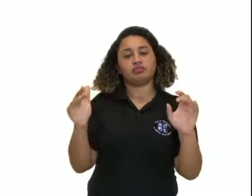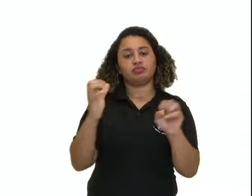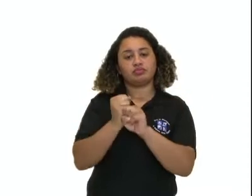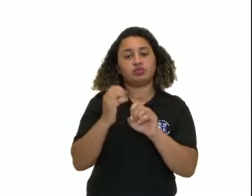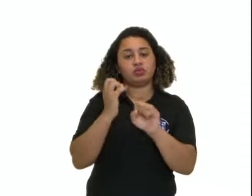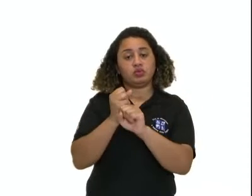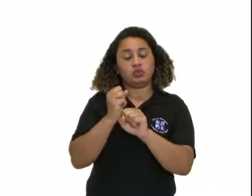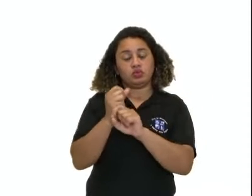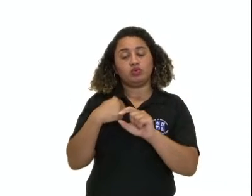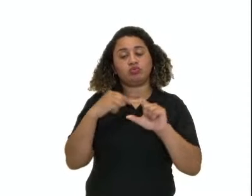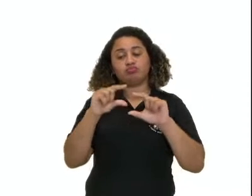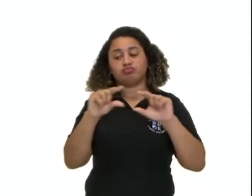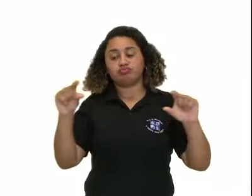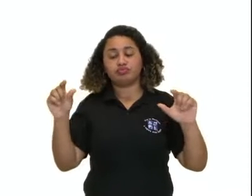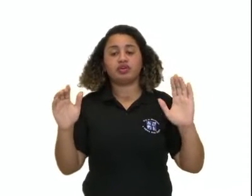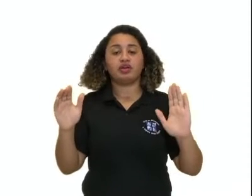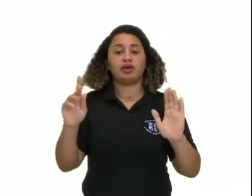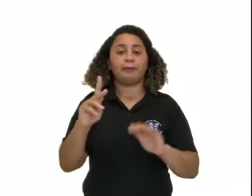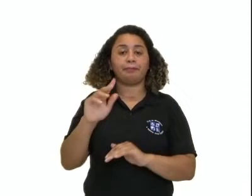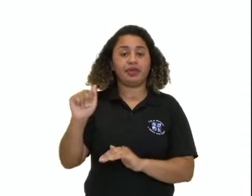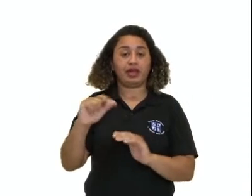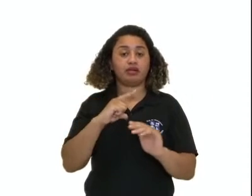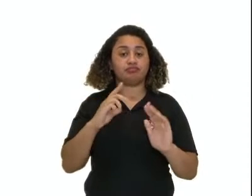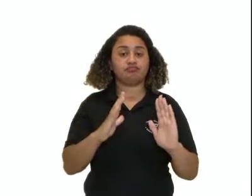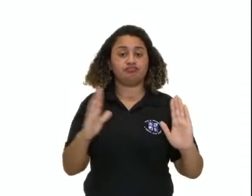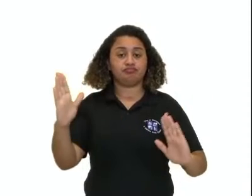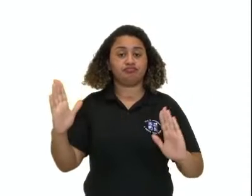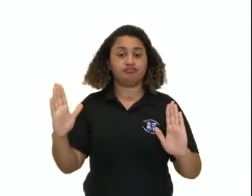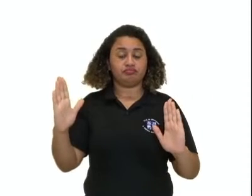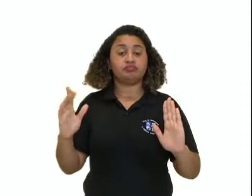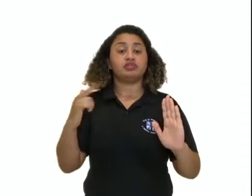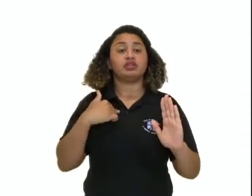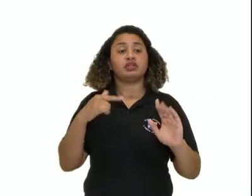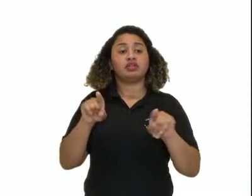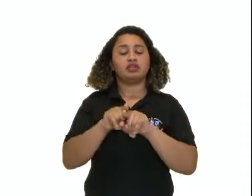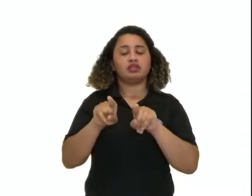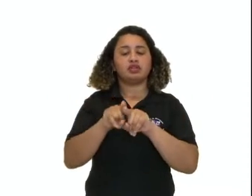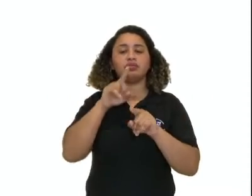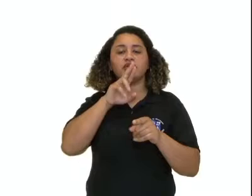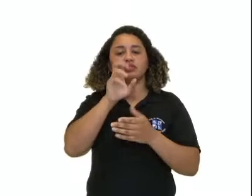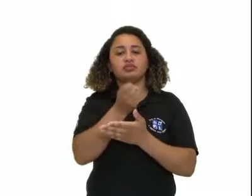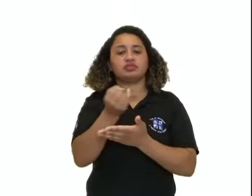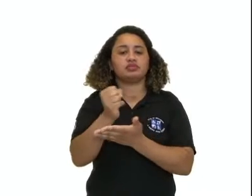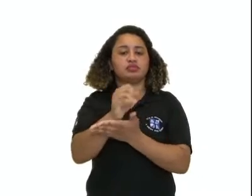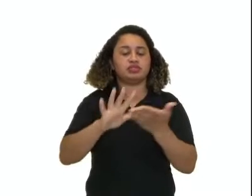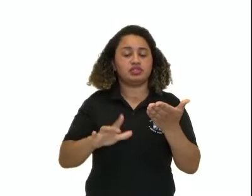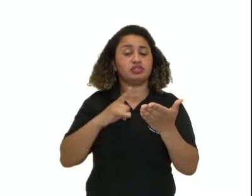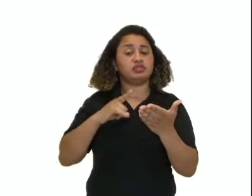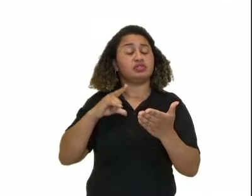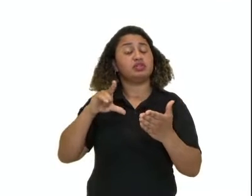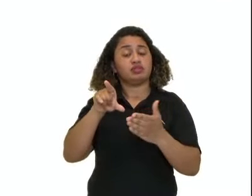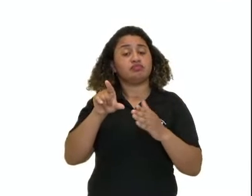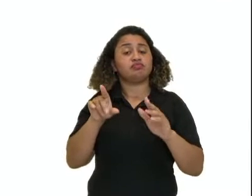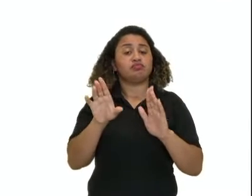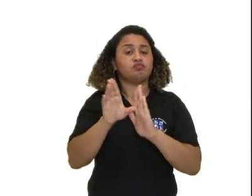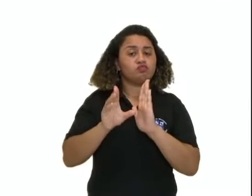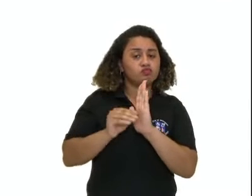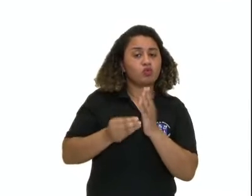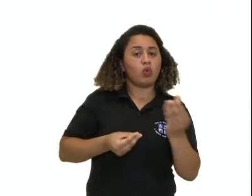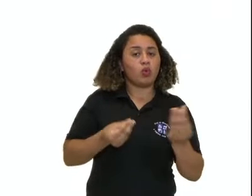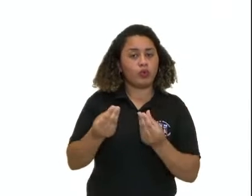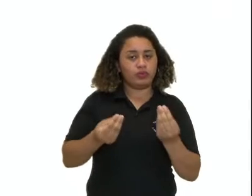dos termos de uma PA finita e resolver situações problemas envolvendo a soma dos termos de uma PA.